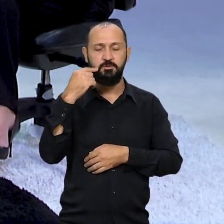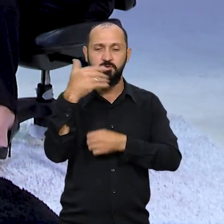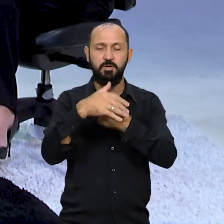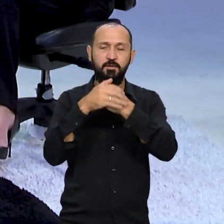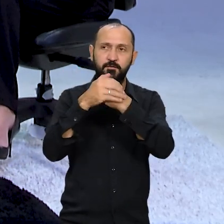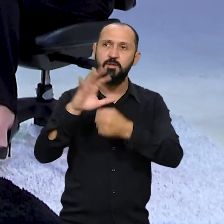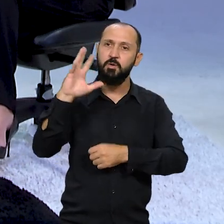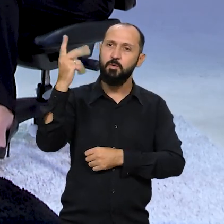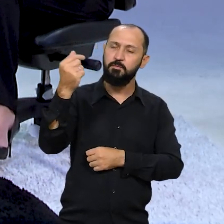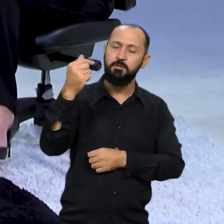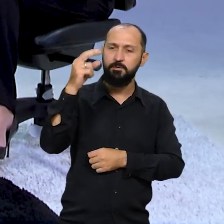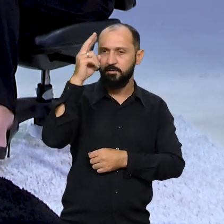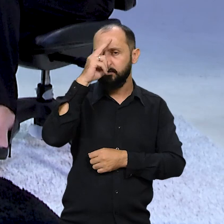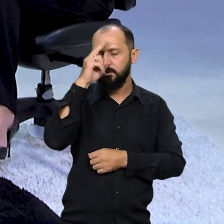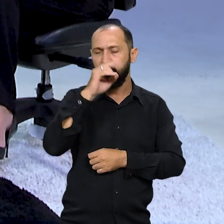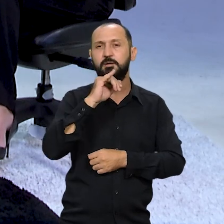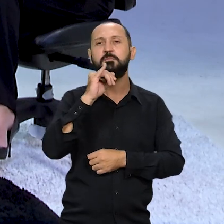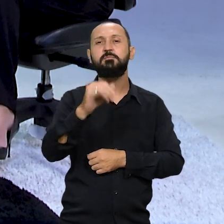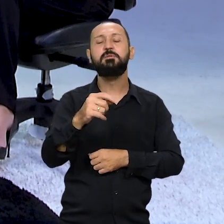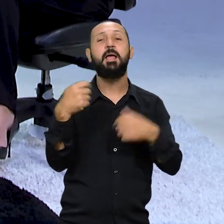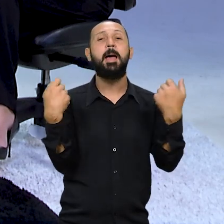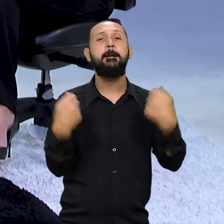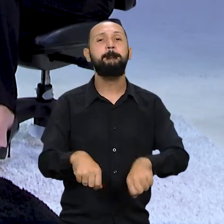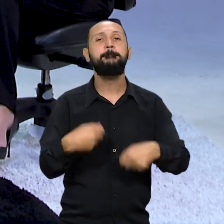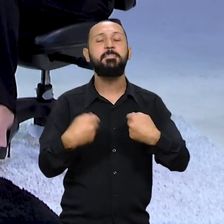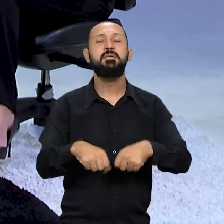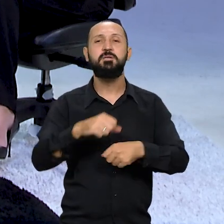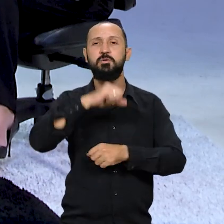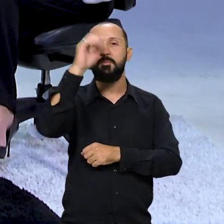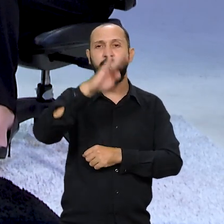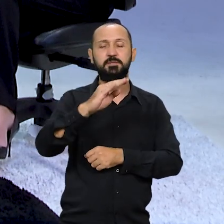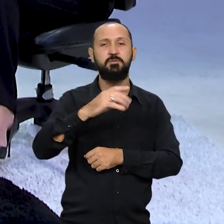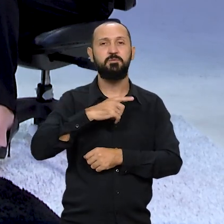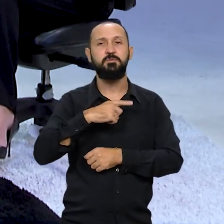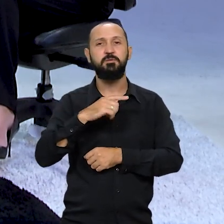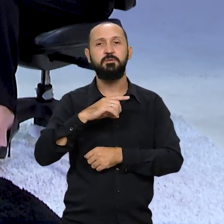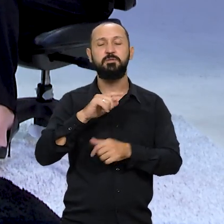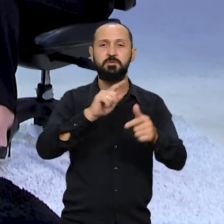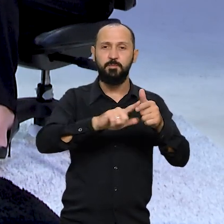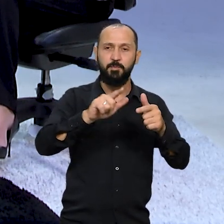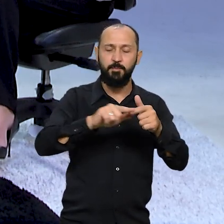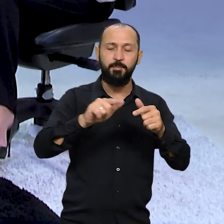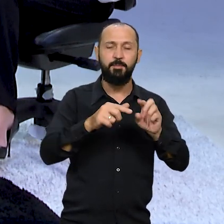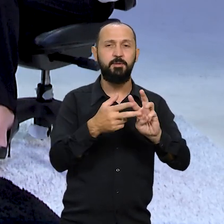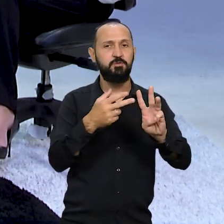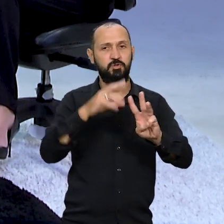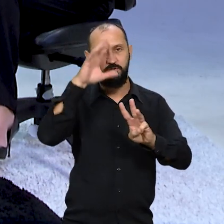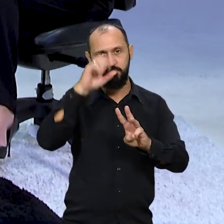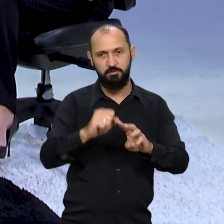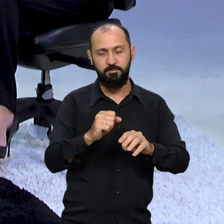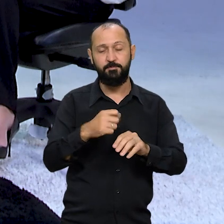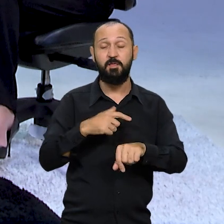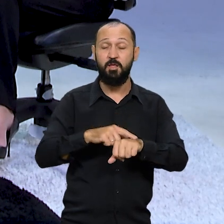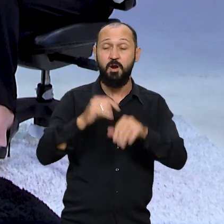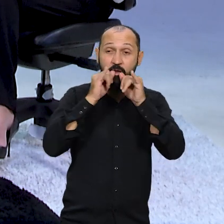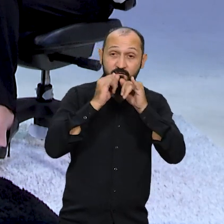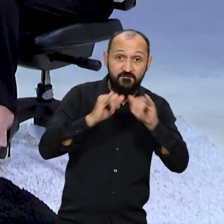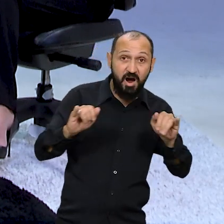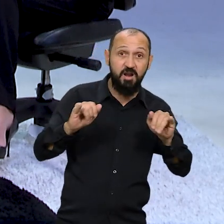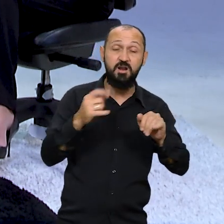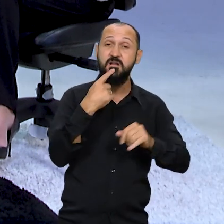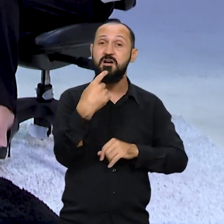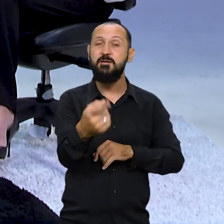Esses 14% são objeto de cerca aí de 500 processos, mas ainda existem 400 processos que